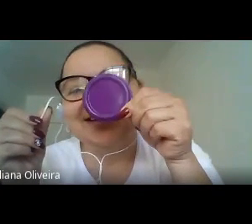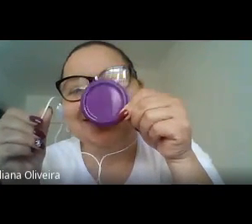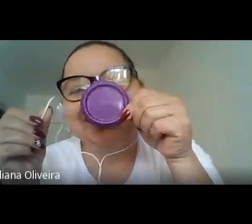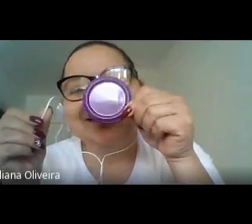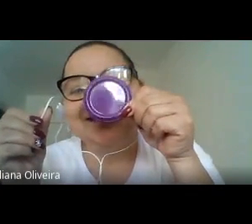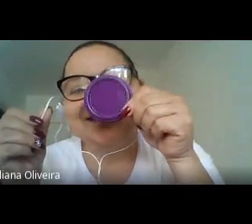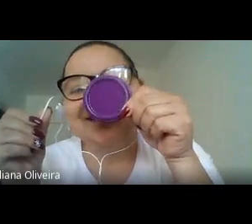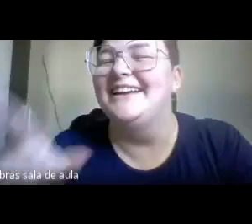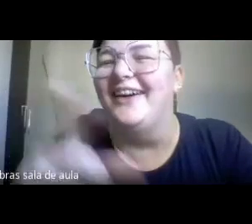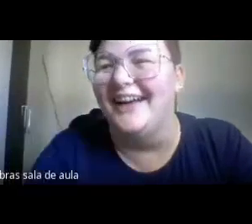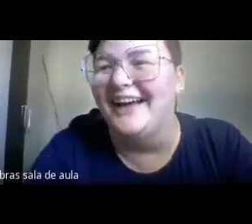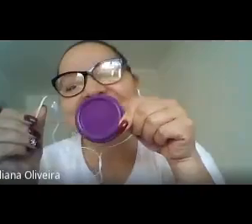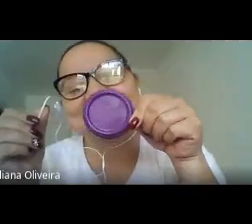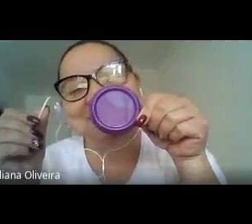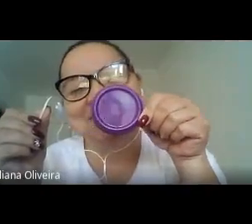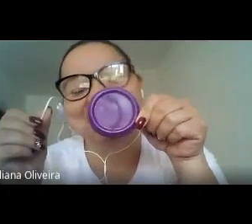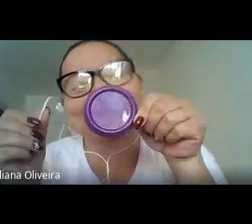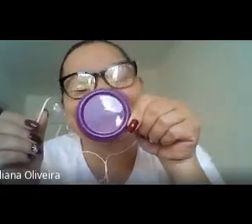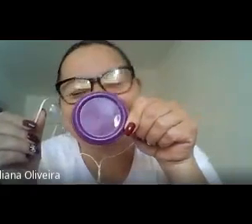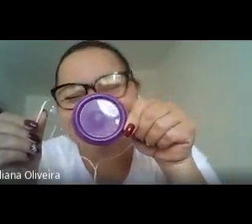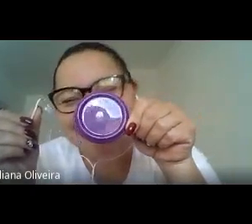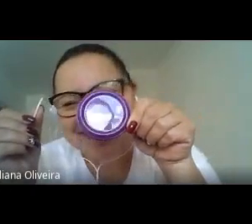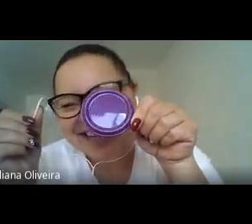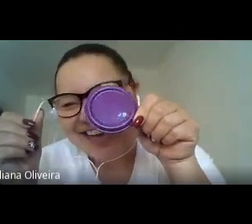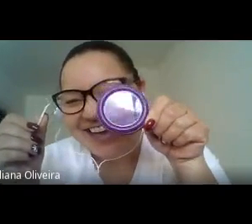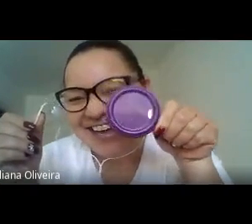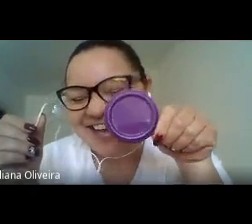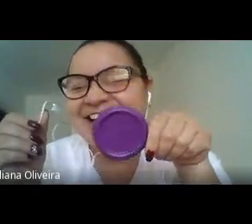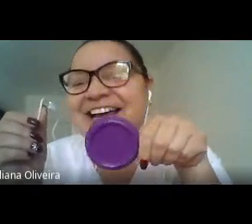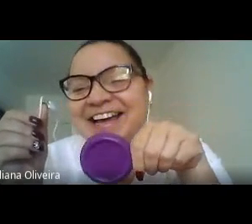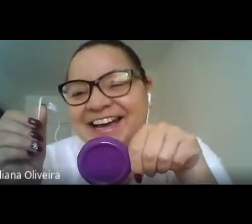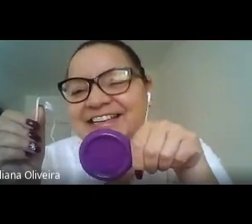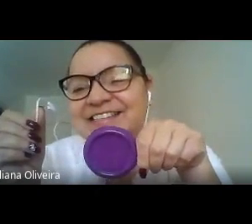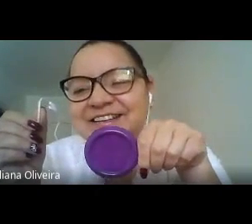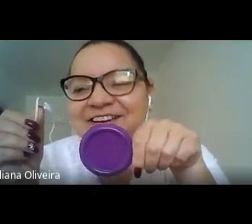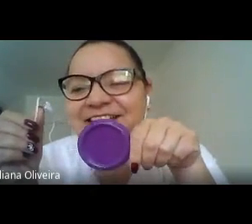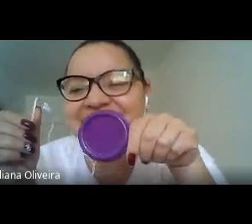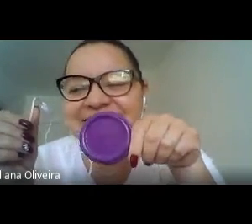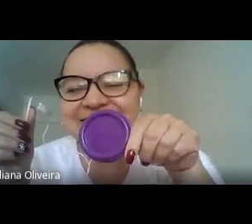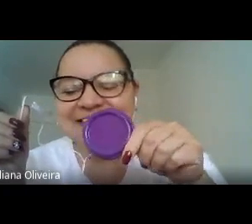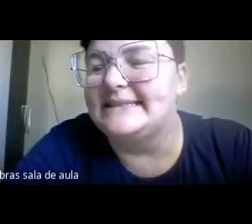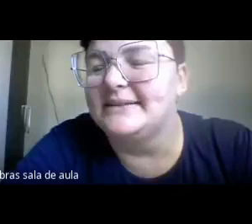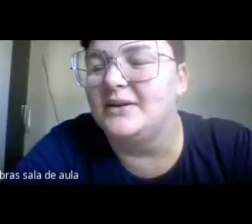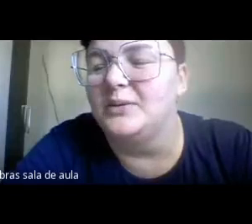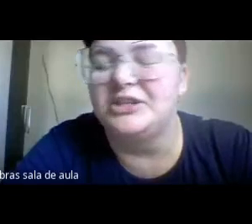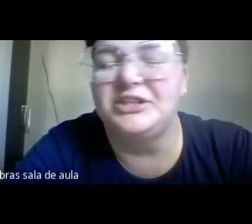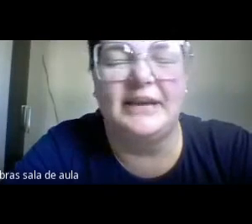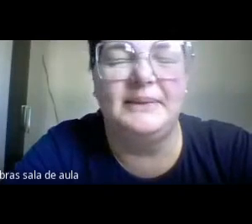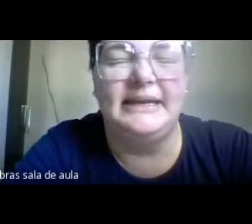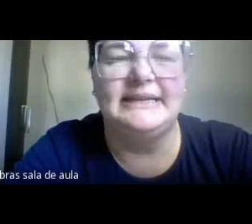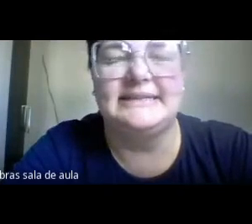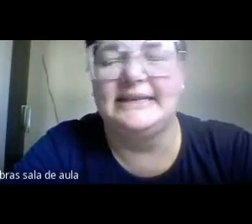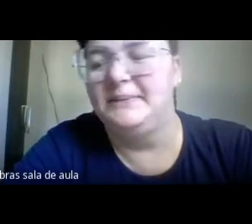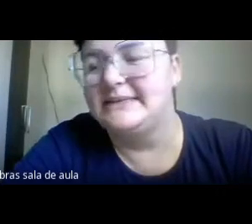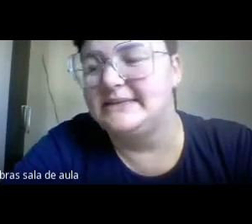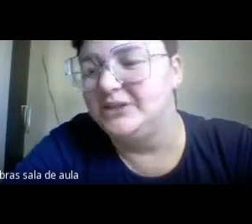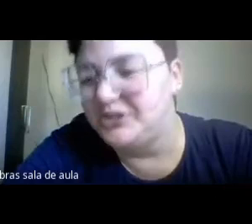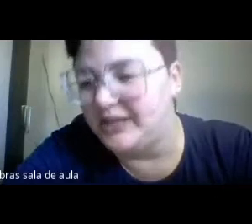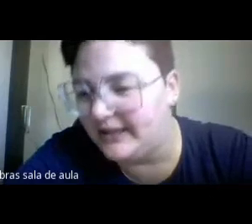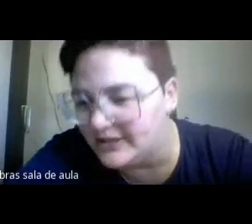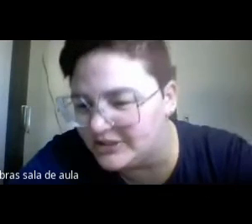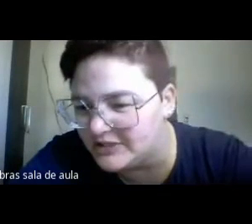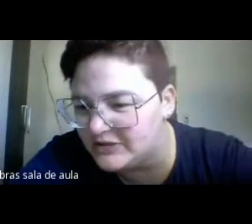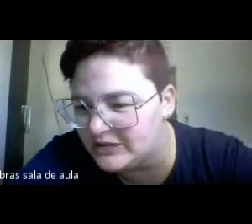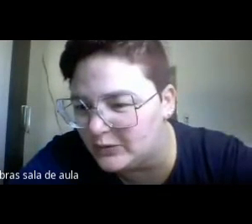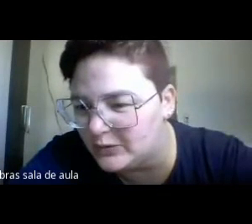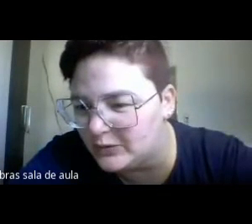tampinhas. Olha ali, ó. De requeijão. A sequência. Meninas, como a gente está em meninas aqui bastante,